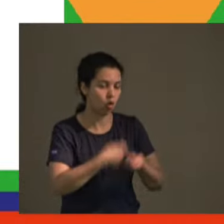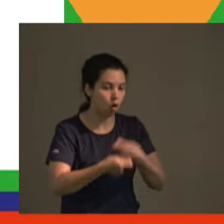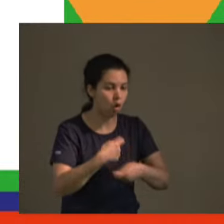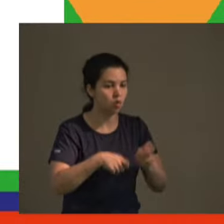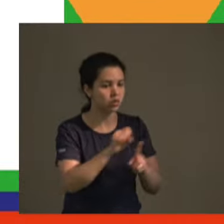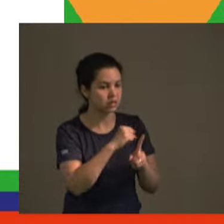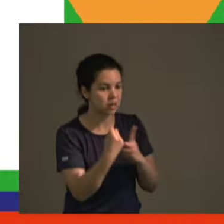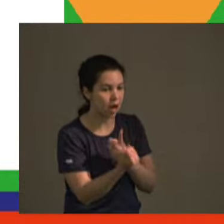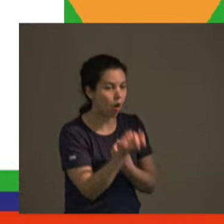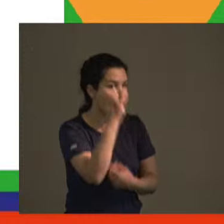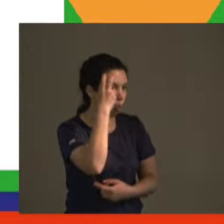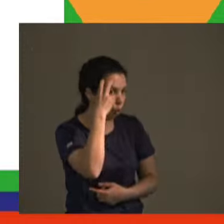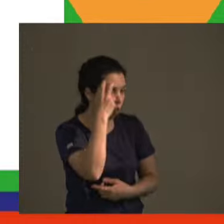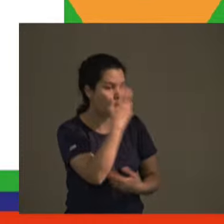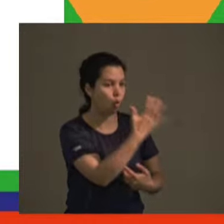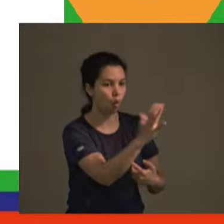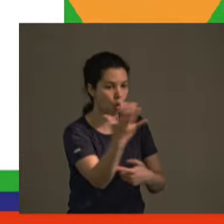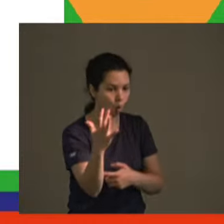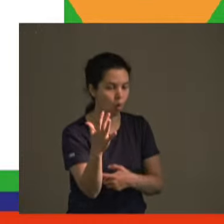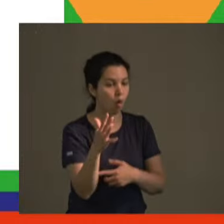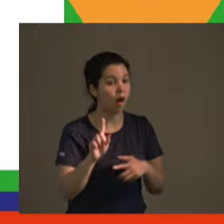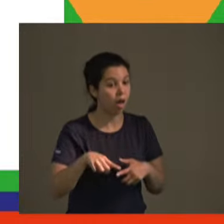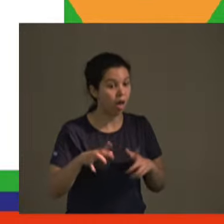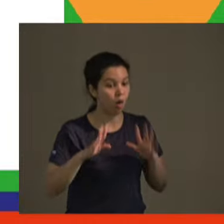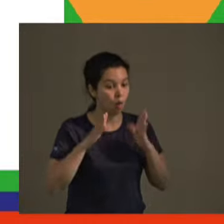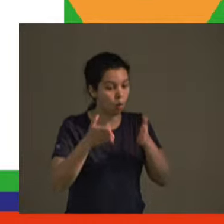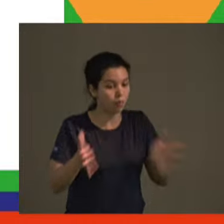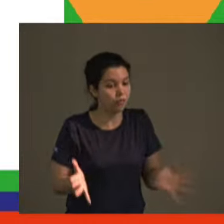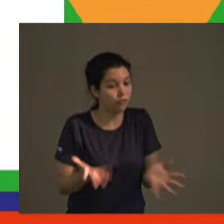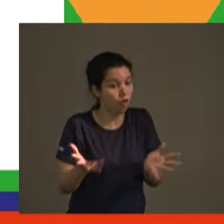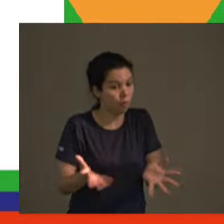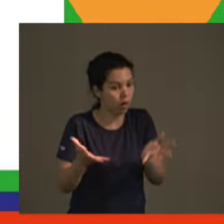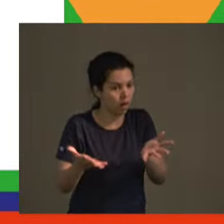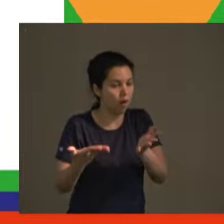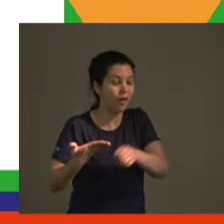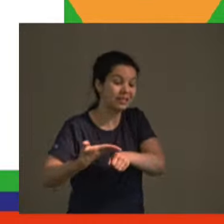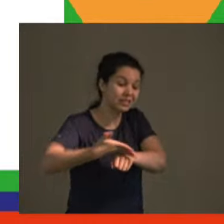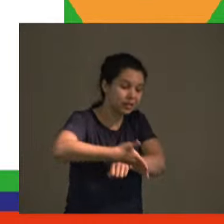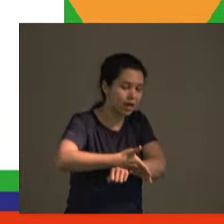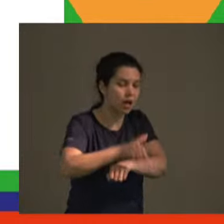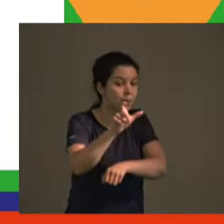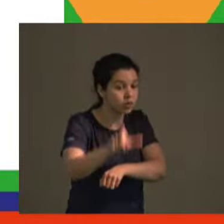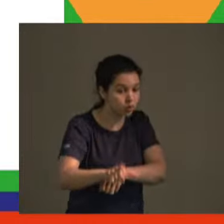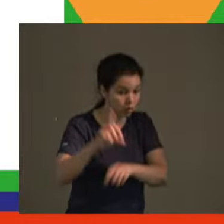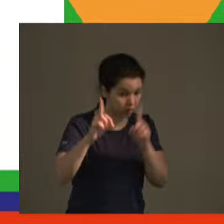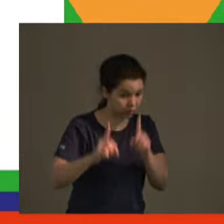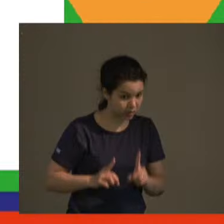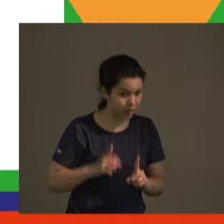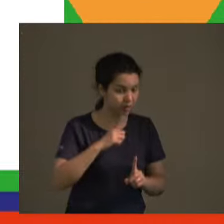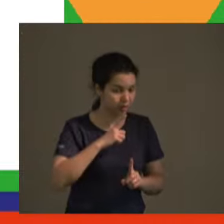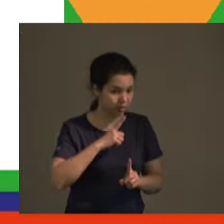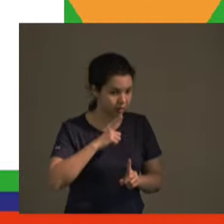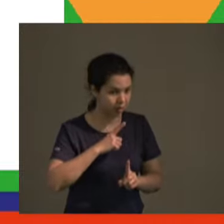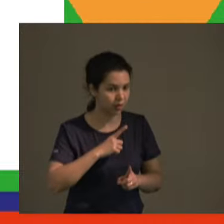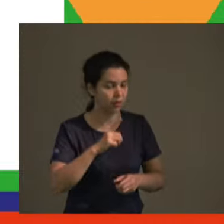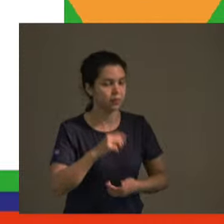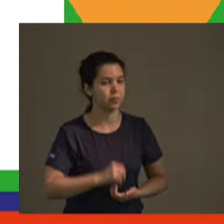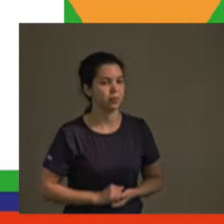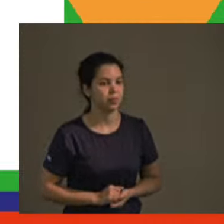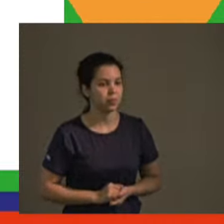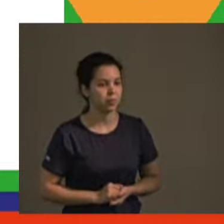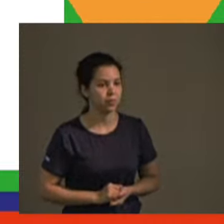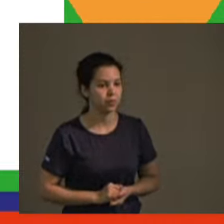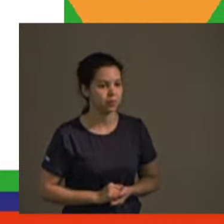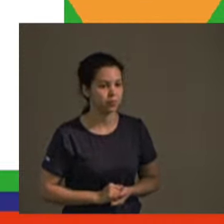ambientais, que tem por descrição fomentar o acesso das pessoas com deficiência a direitos econômicos, sociais, culturais e ambientais,